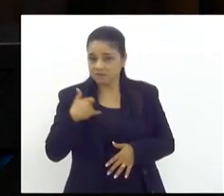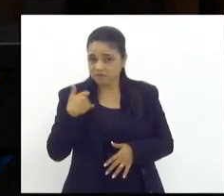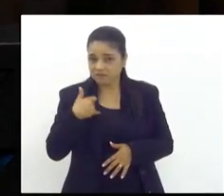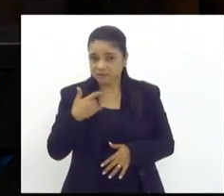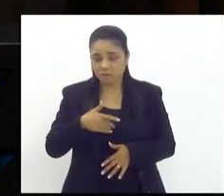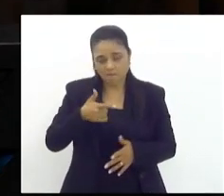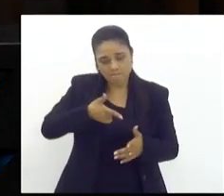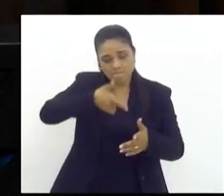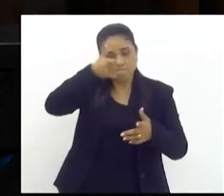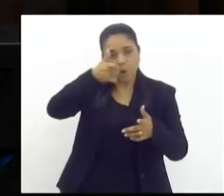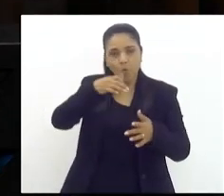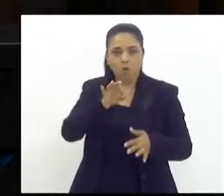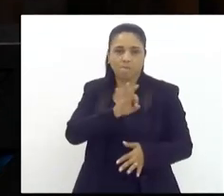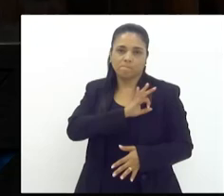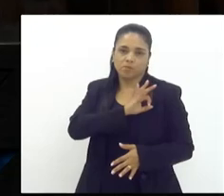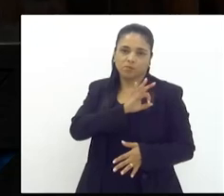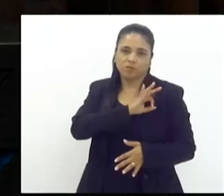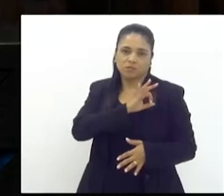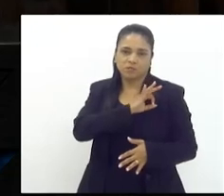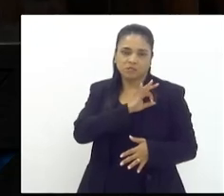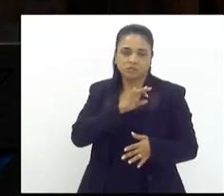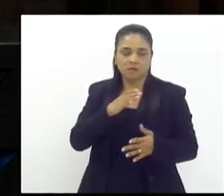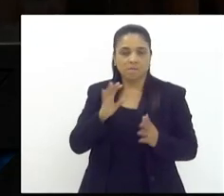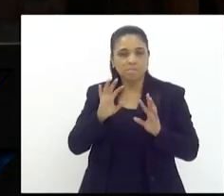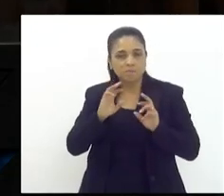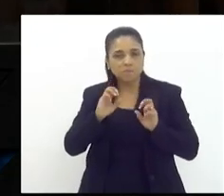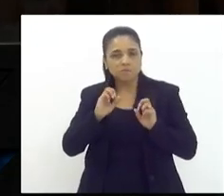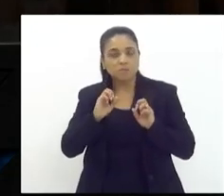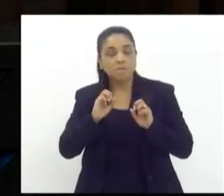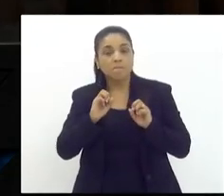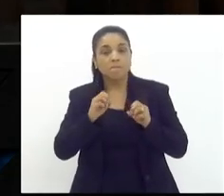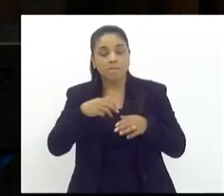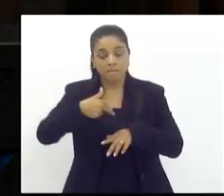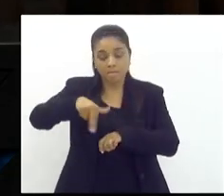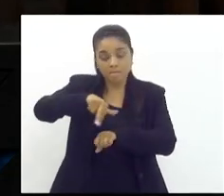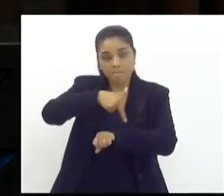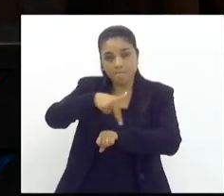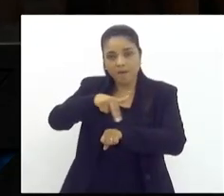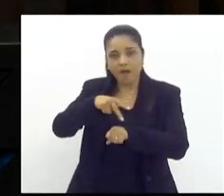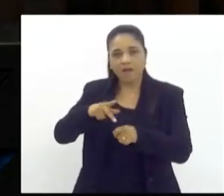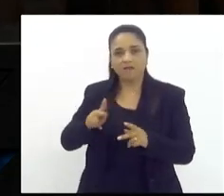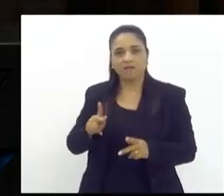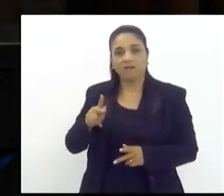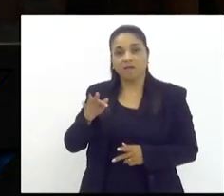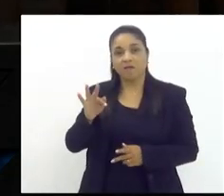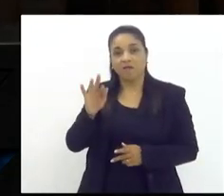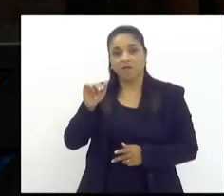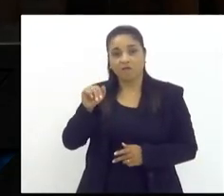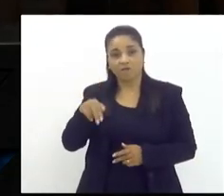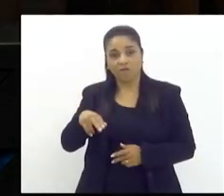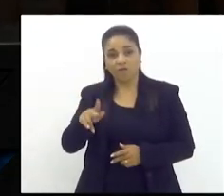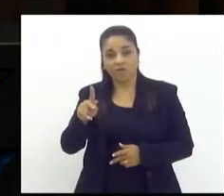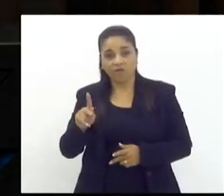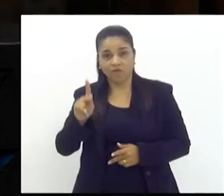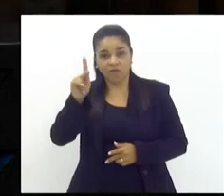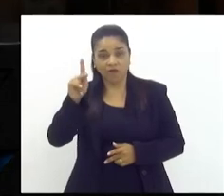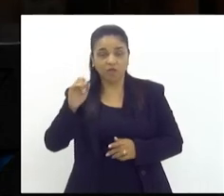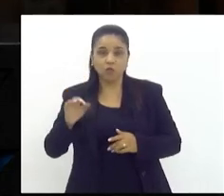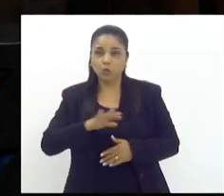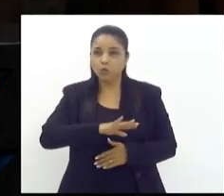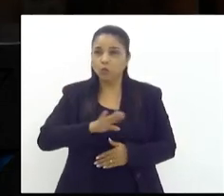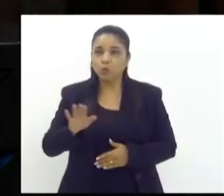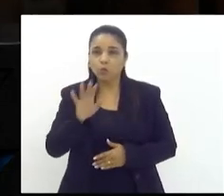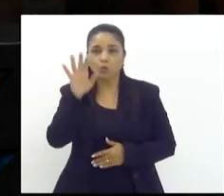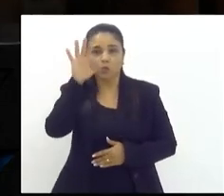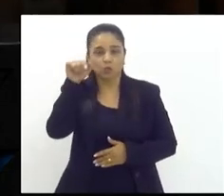ser baleado pela polícia na saída de um baile funk do Morro do Santo Amaro quando ele comemorava o seu